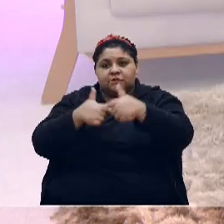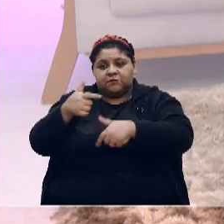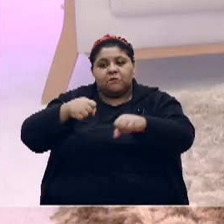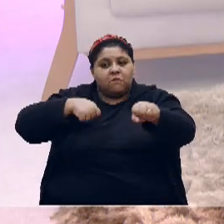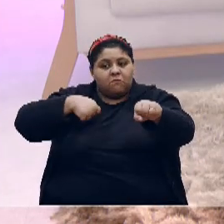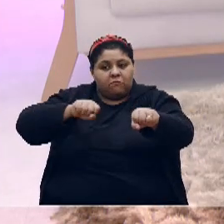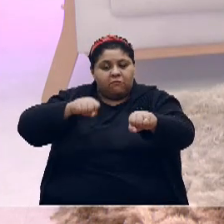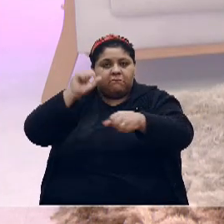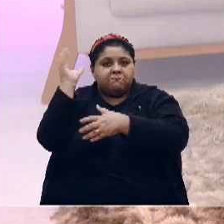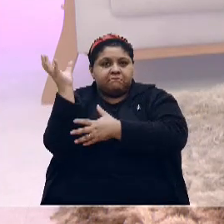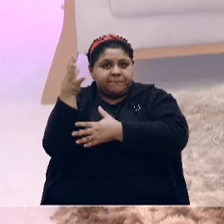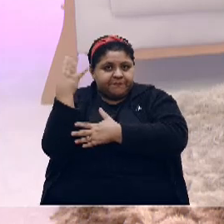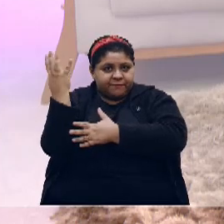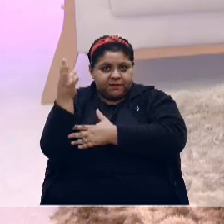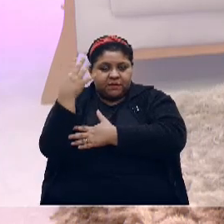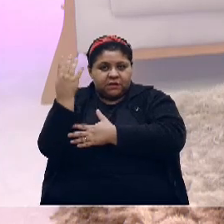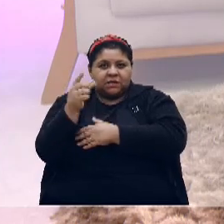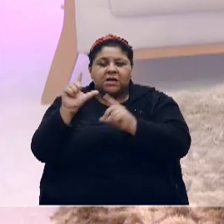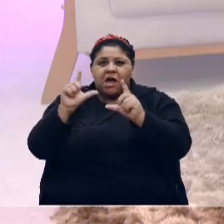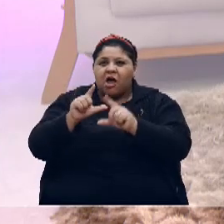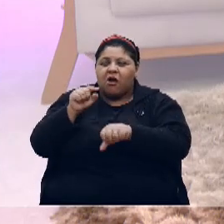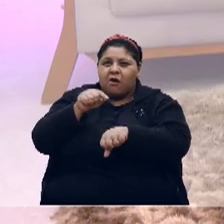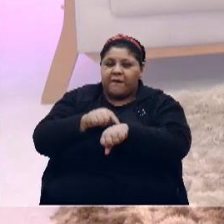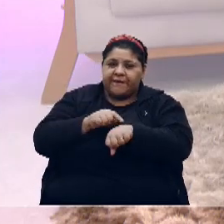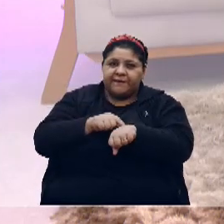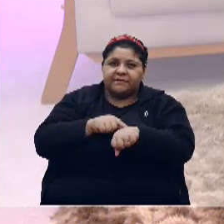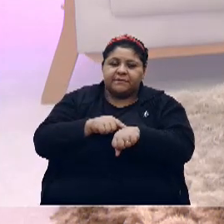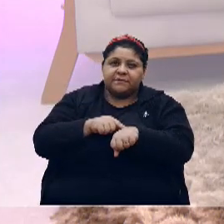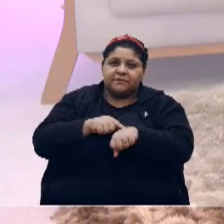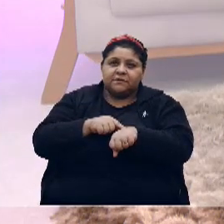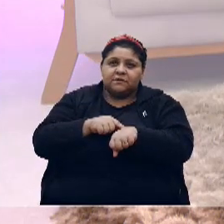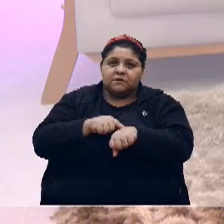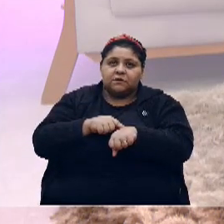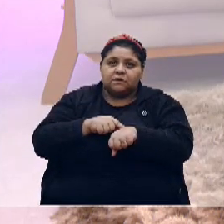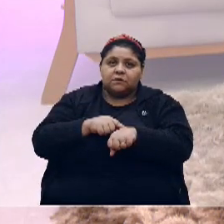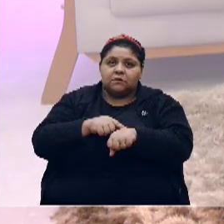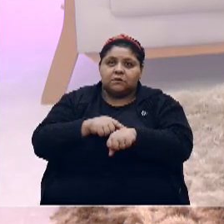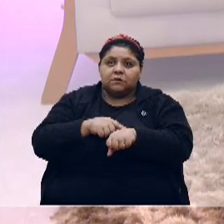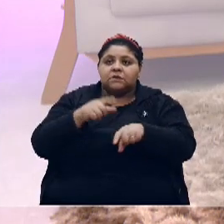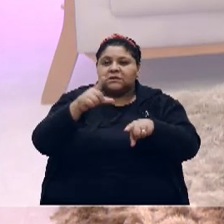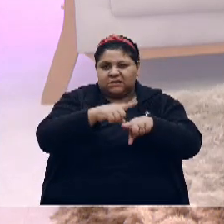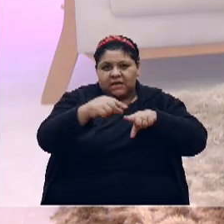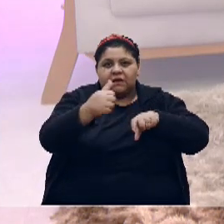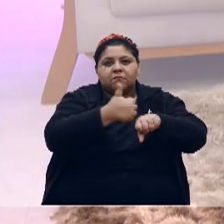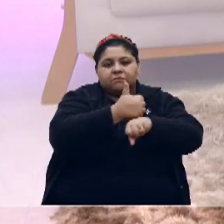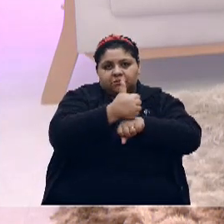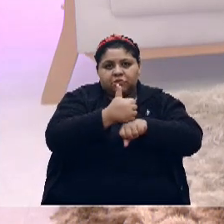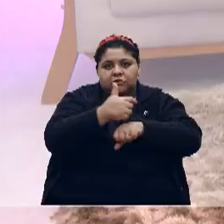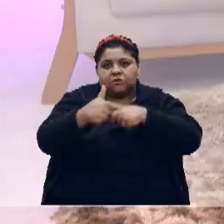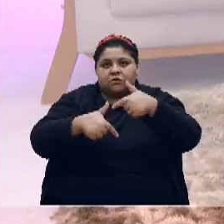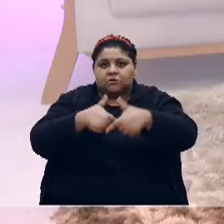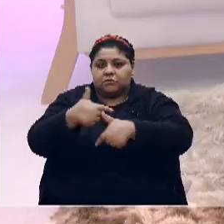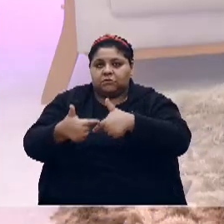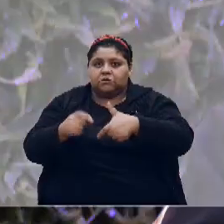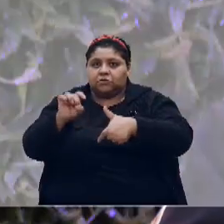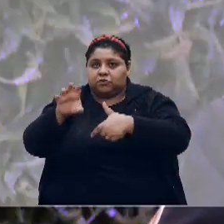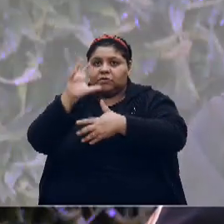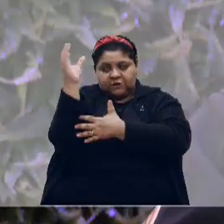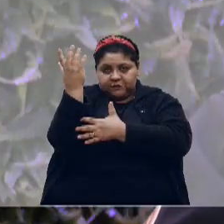motolância. E recentemente elas não estão, né, saíram desta função, estão trabalhando somente nas